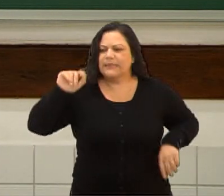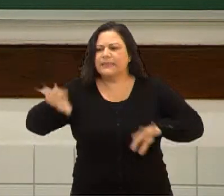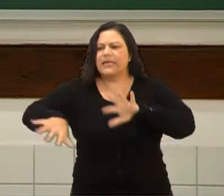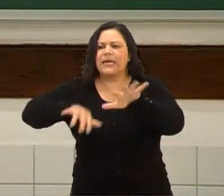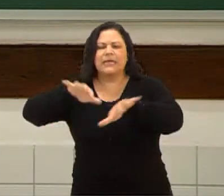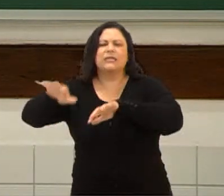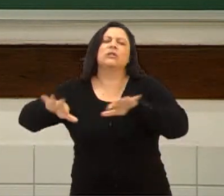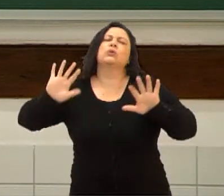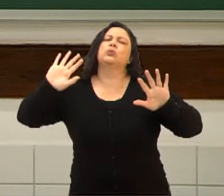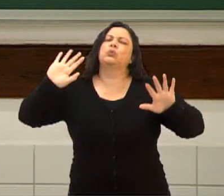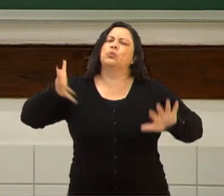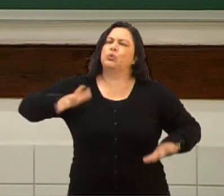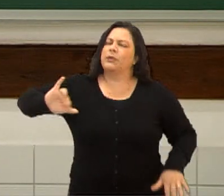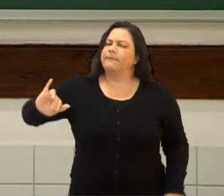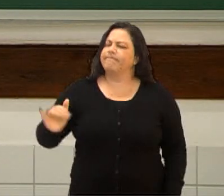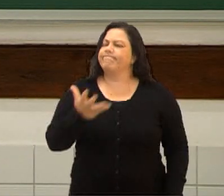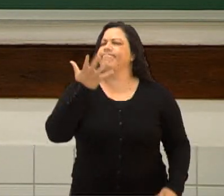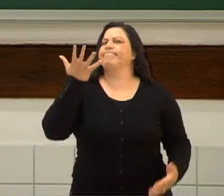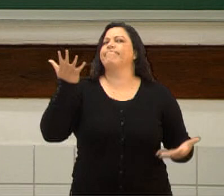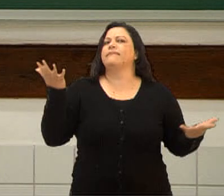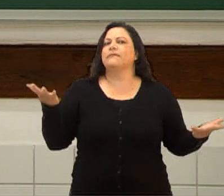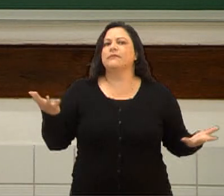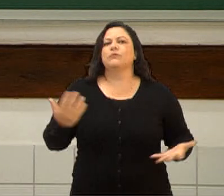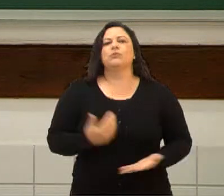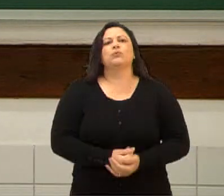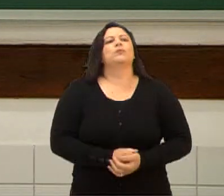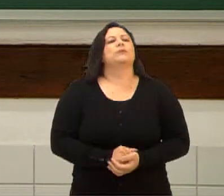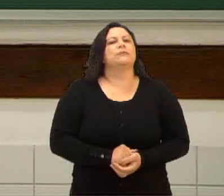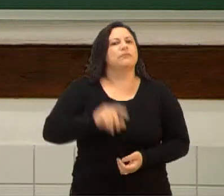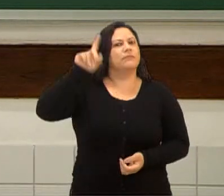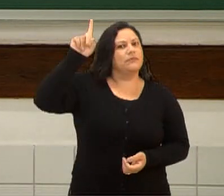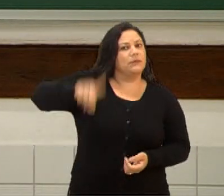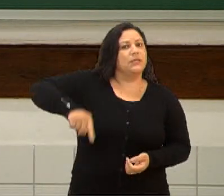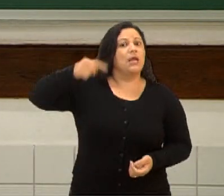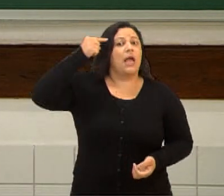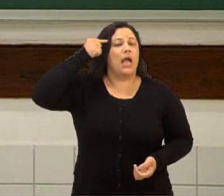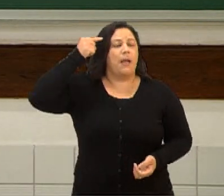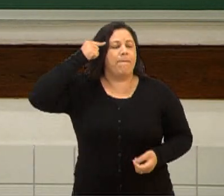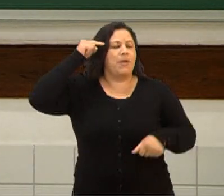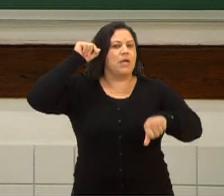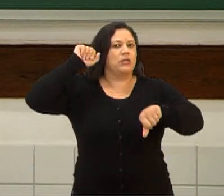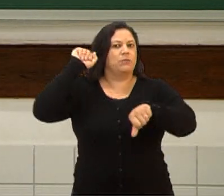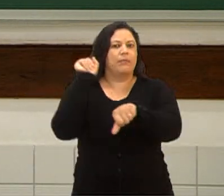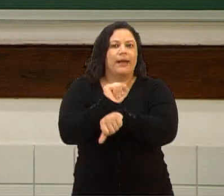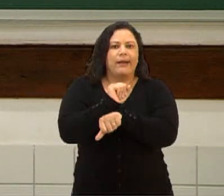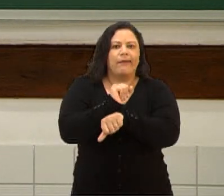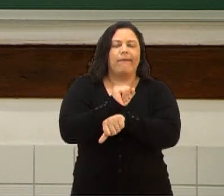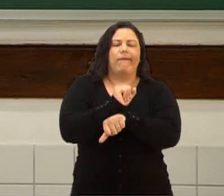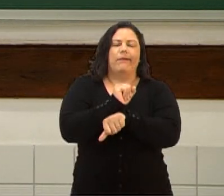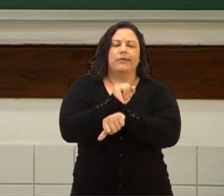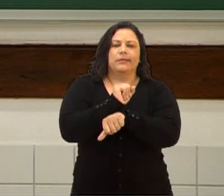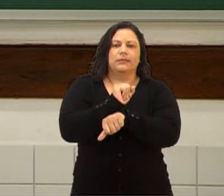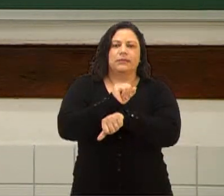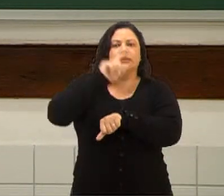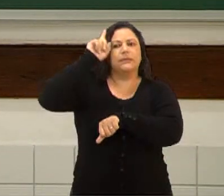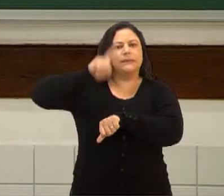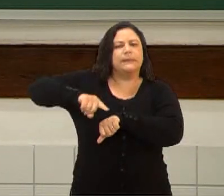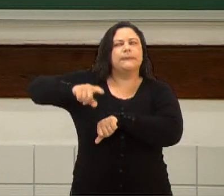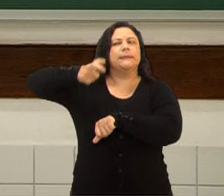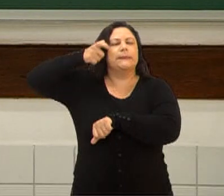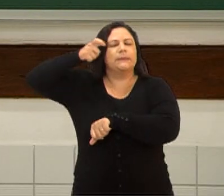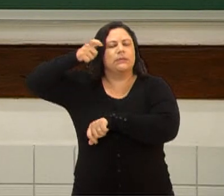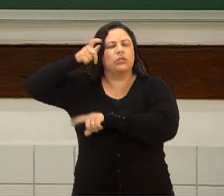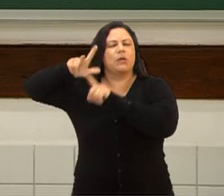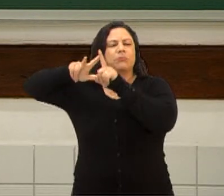alguma travessura. E é bem isso mesmo, né? A mente ociosa, a mente desocupada é a oficina do diabo. Por